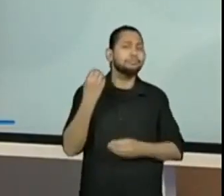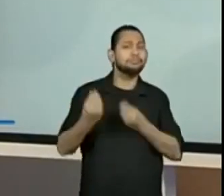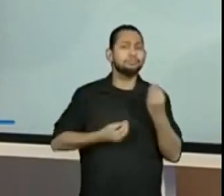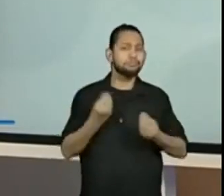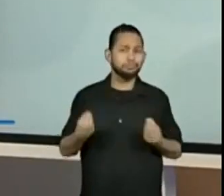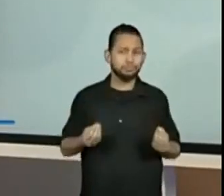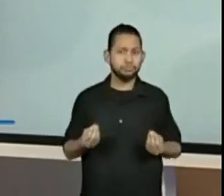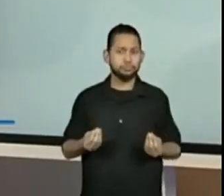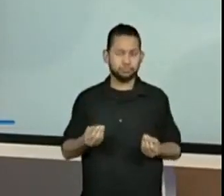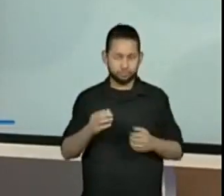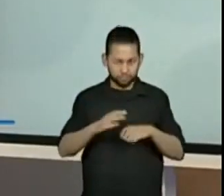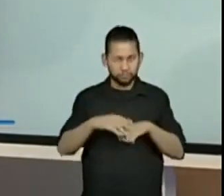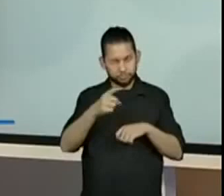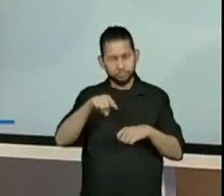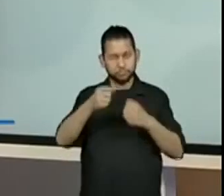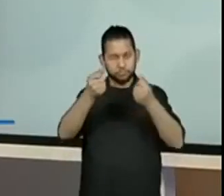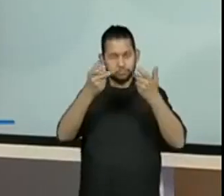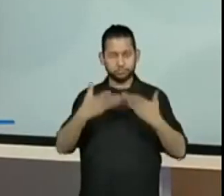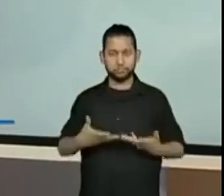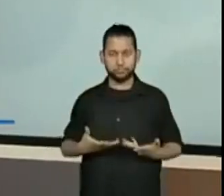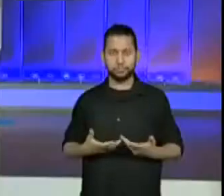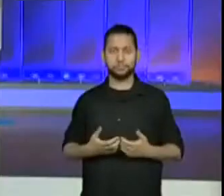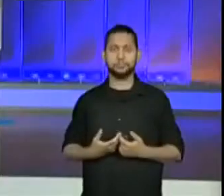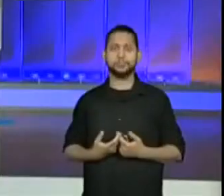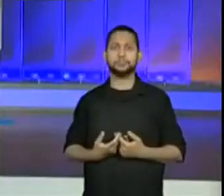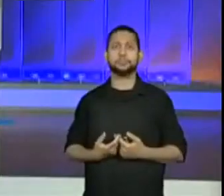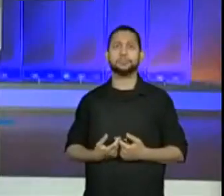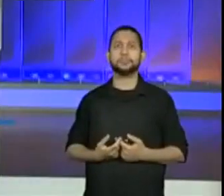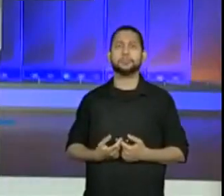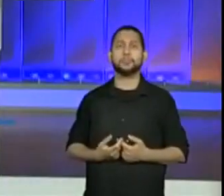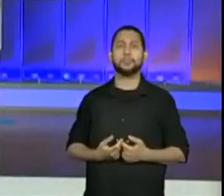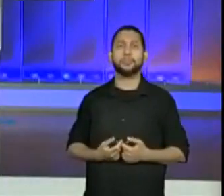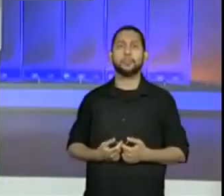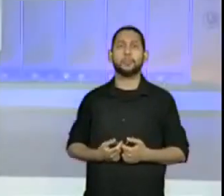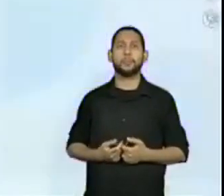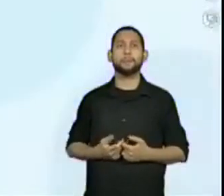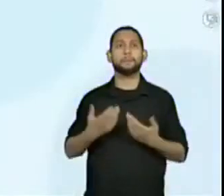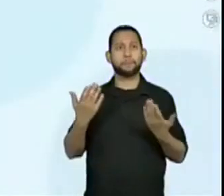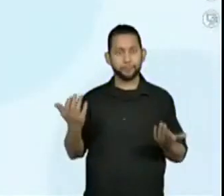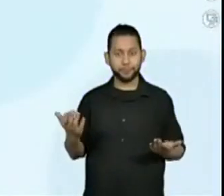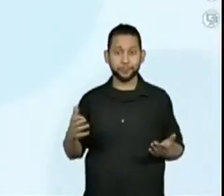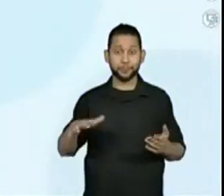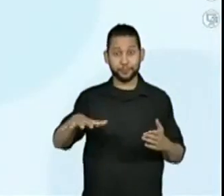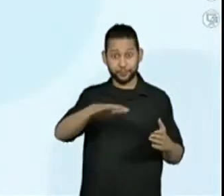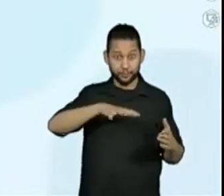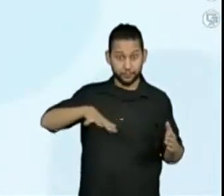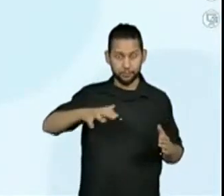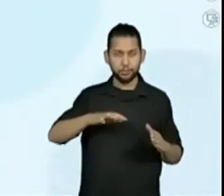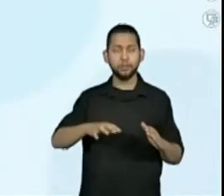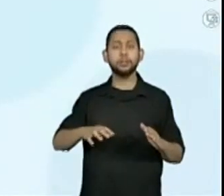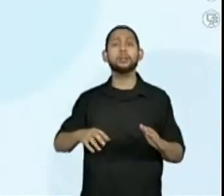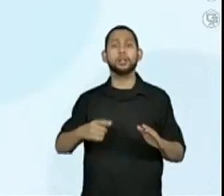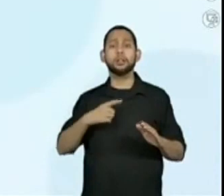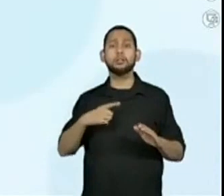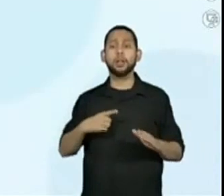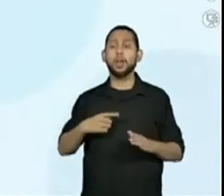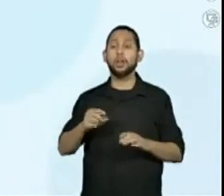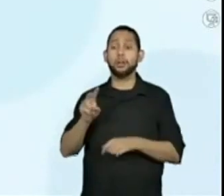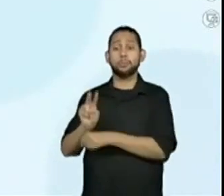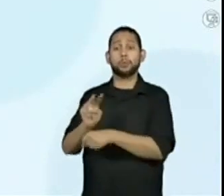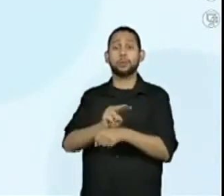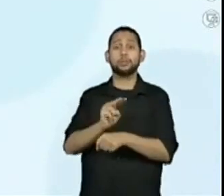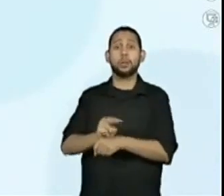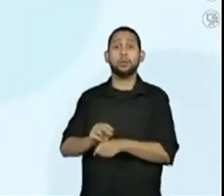nesse detalhamento a partir de agora. Vamos lá? As reservas legais e especialmente as matas